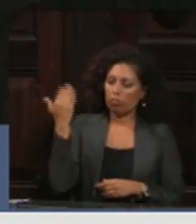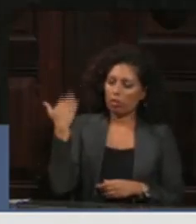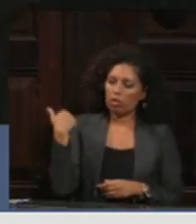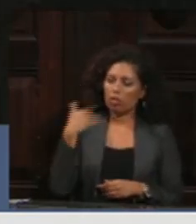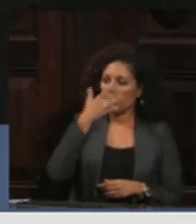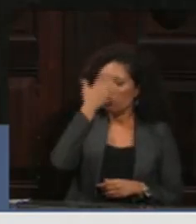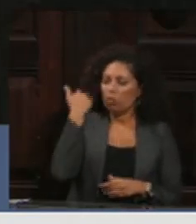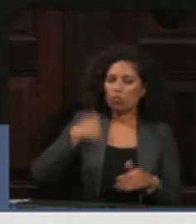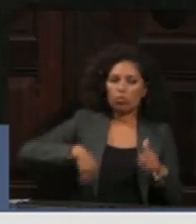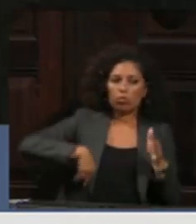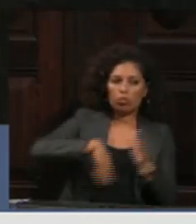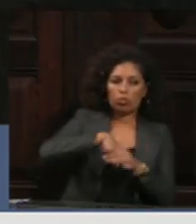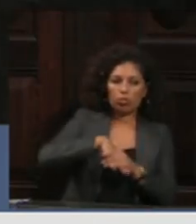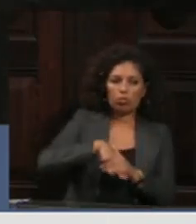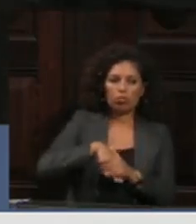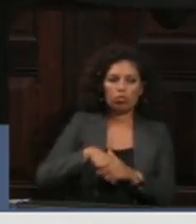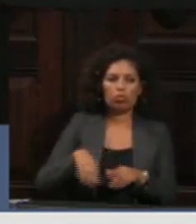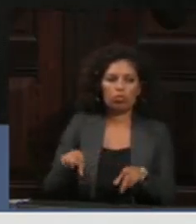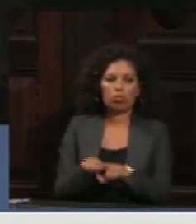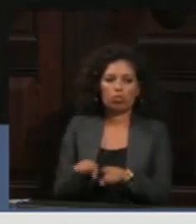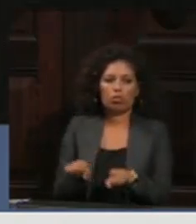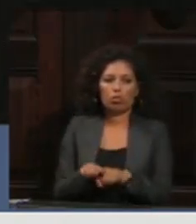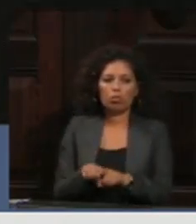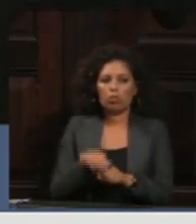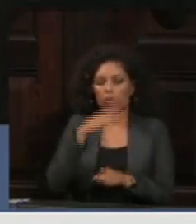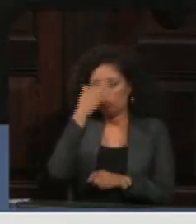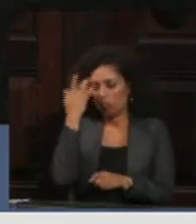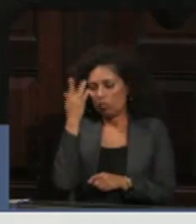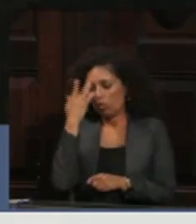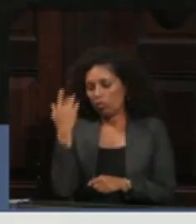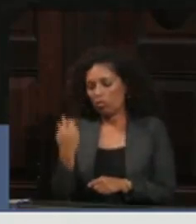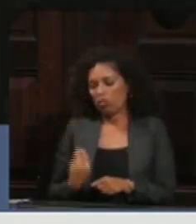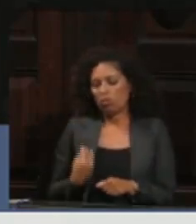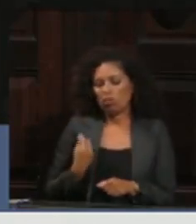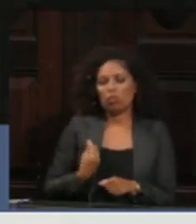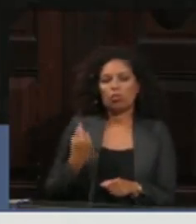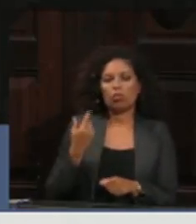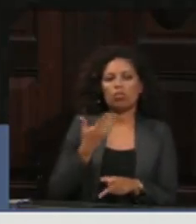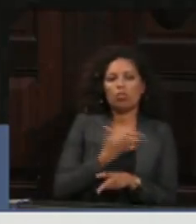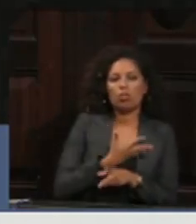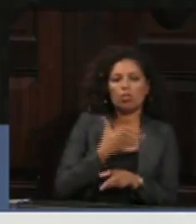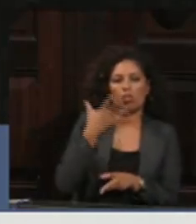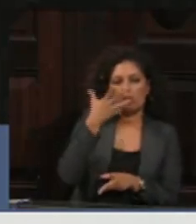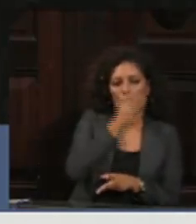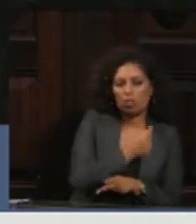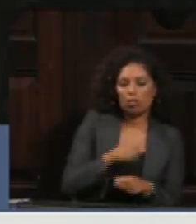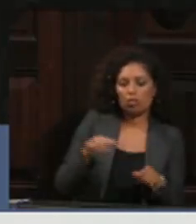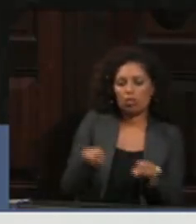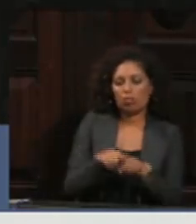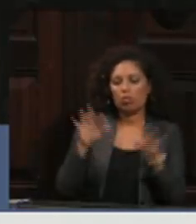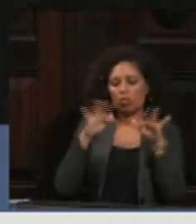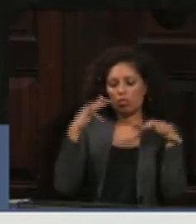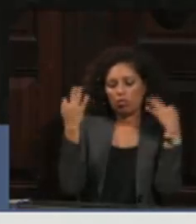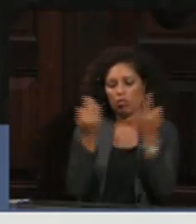ex-jogadores, presença de sobreviventes que estão para confirmar, a família dos